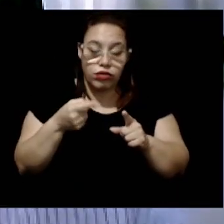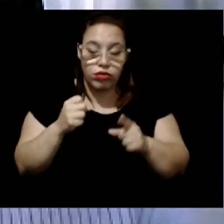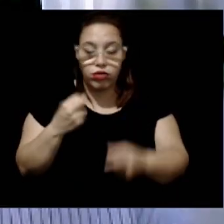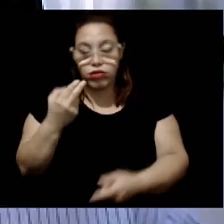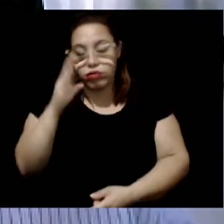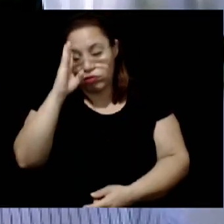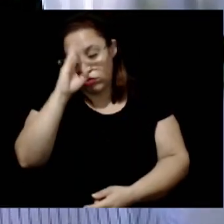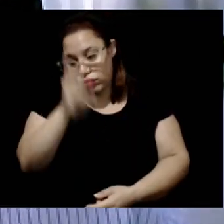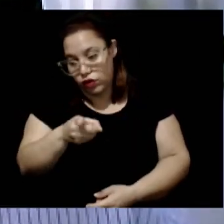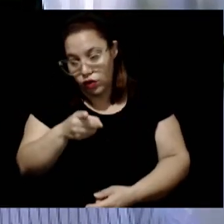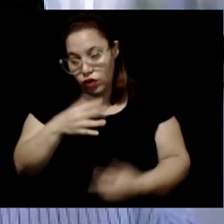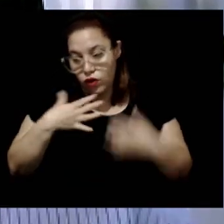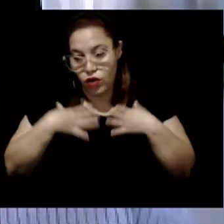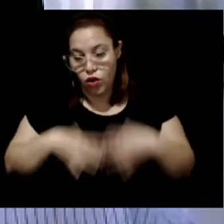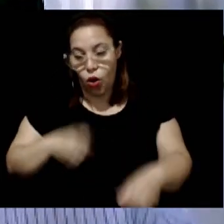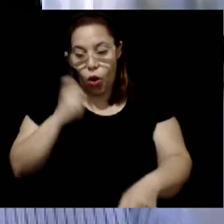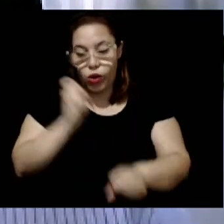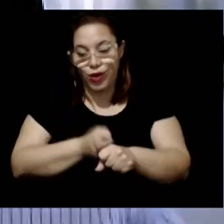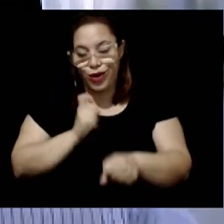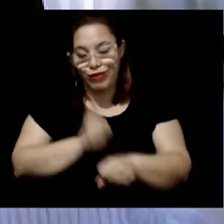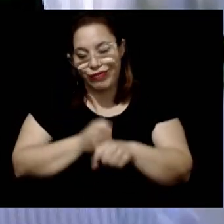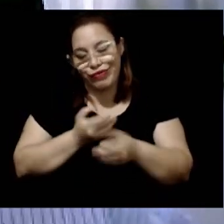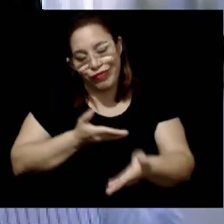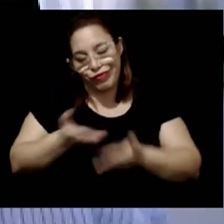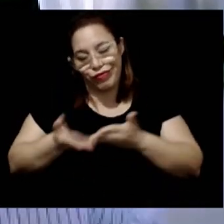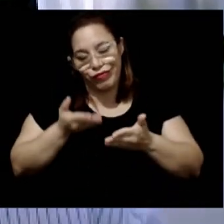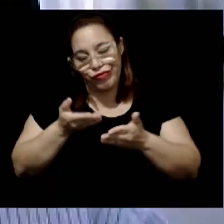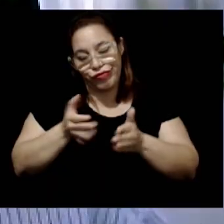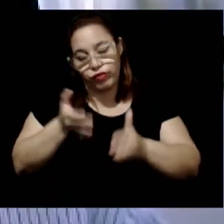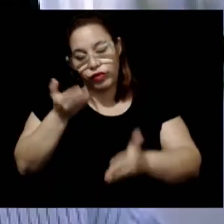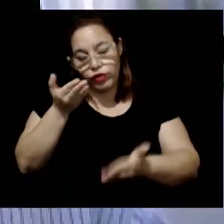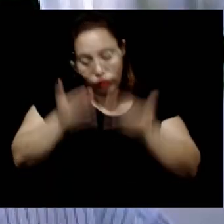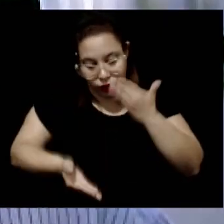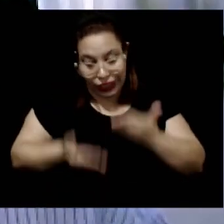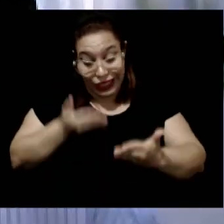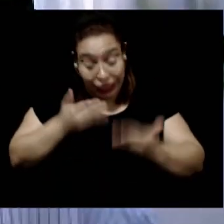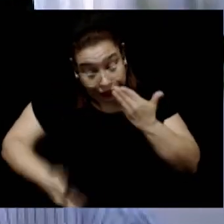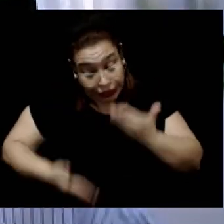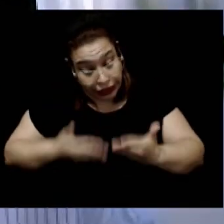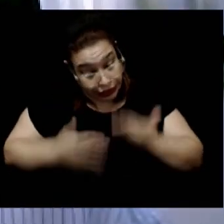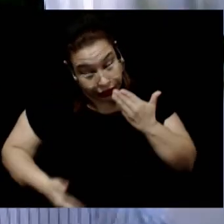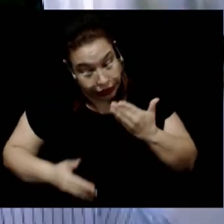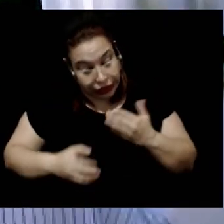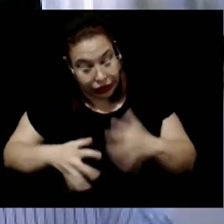mecanismo ósseo, favorecendo o desequilíbrio entre reabsorção e formação.